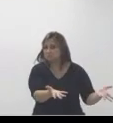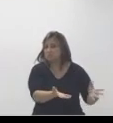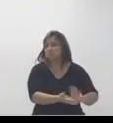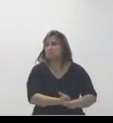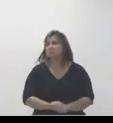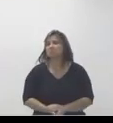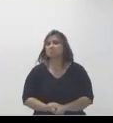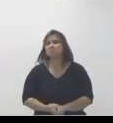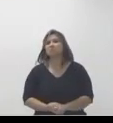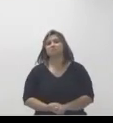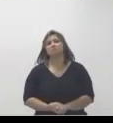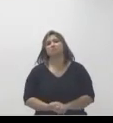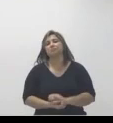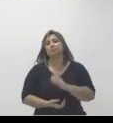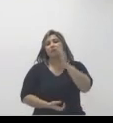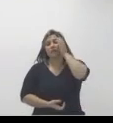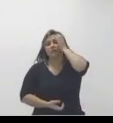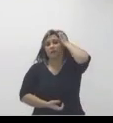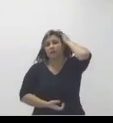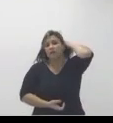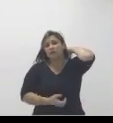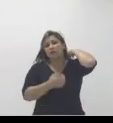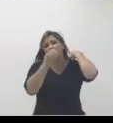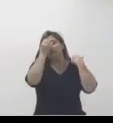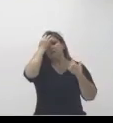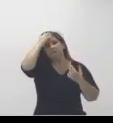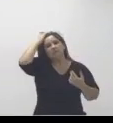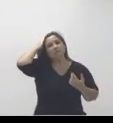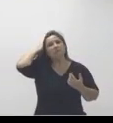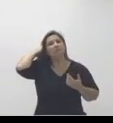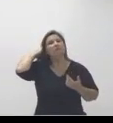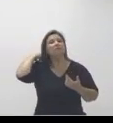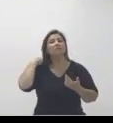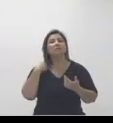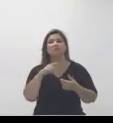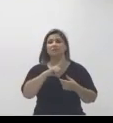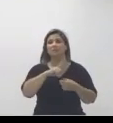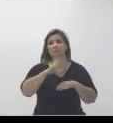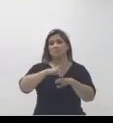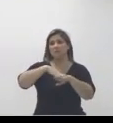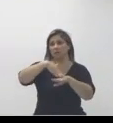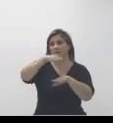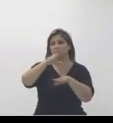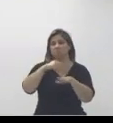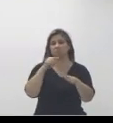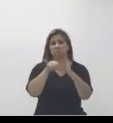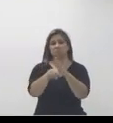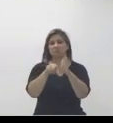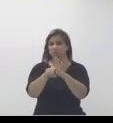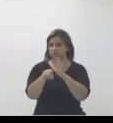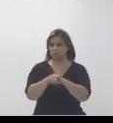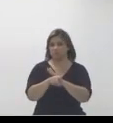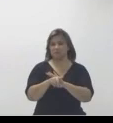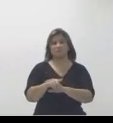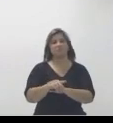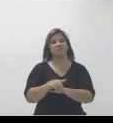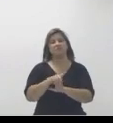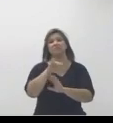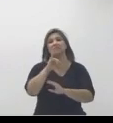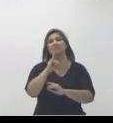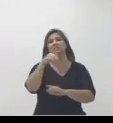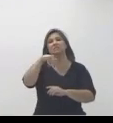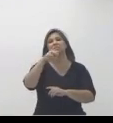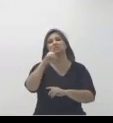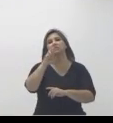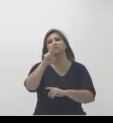observação enfim as questões aqui é sobre o debate de ingrid lopes